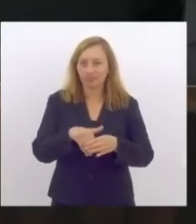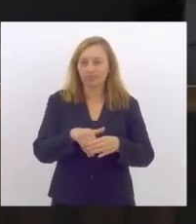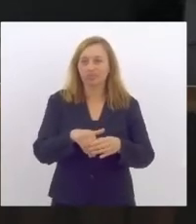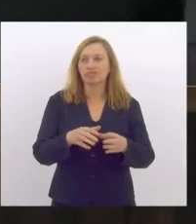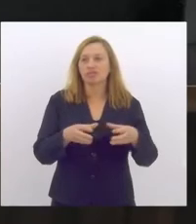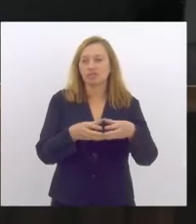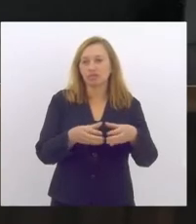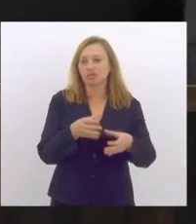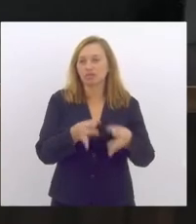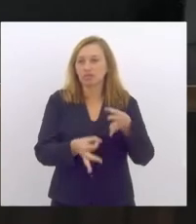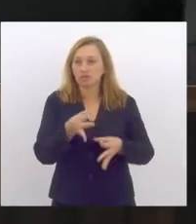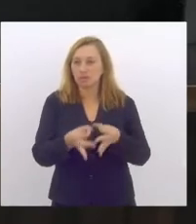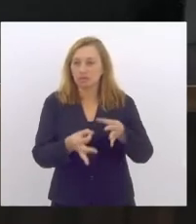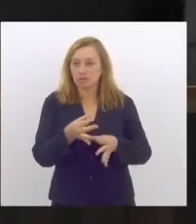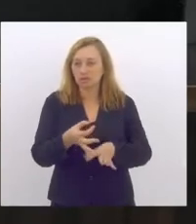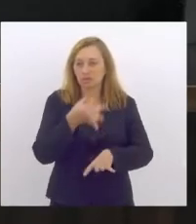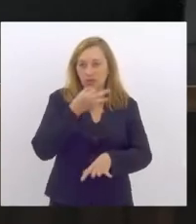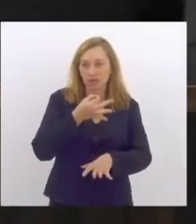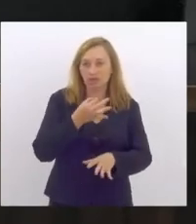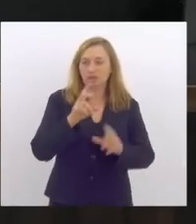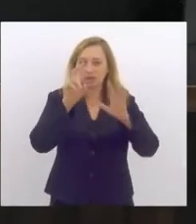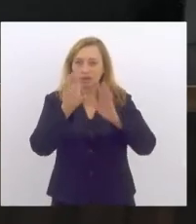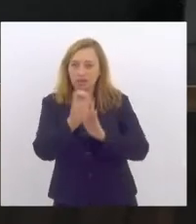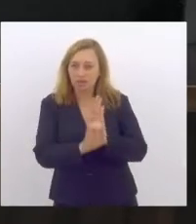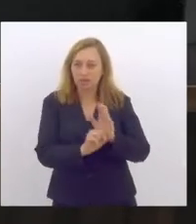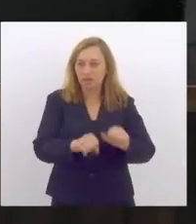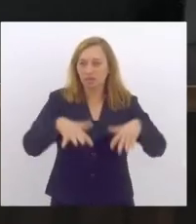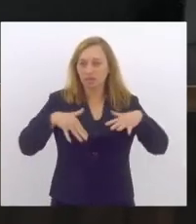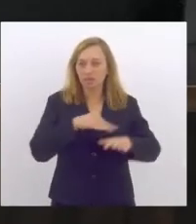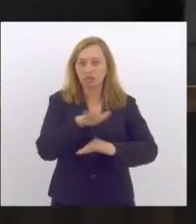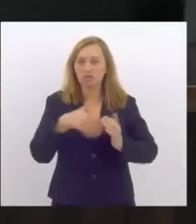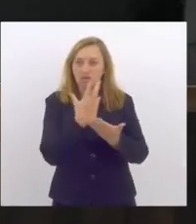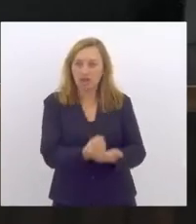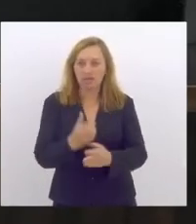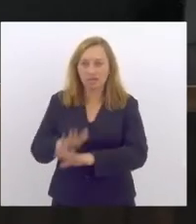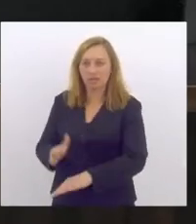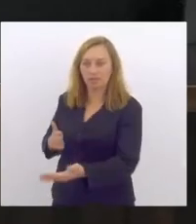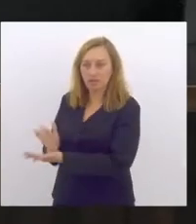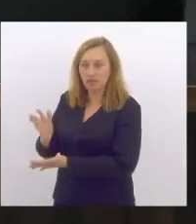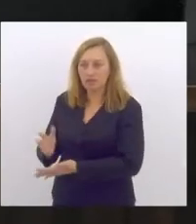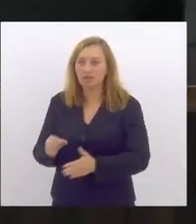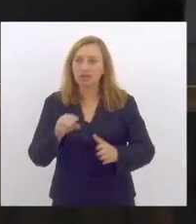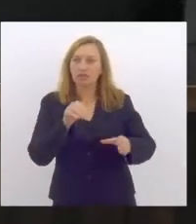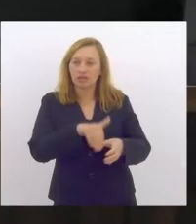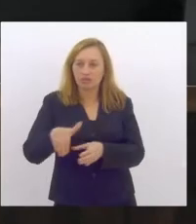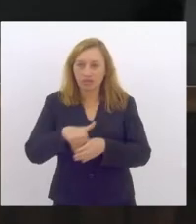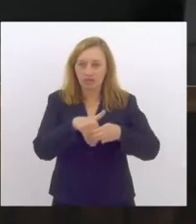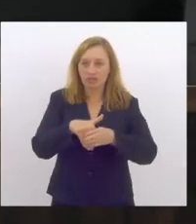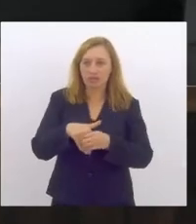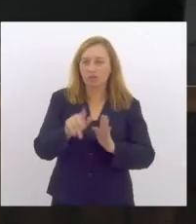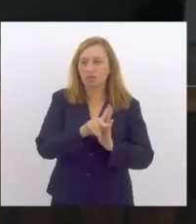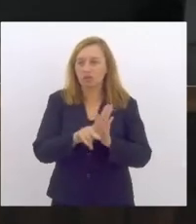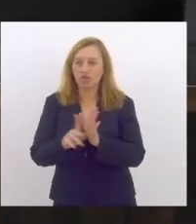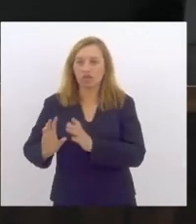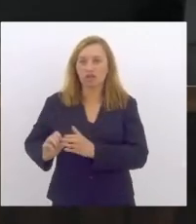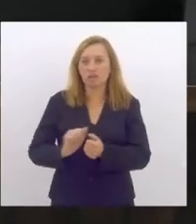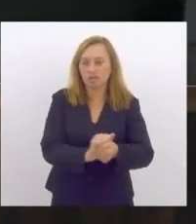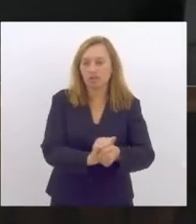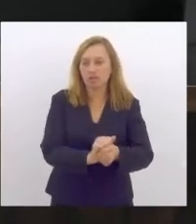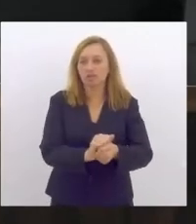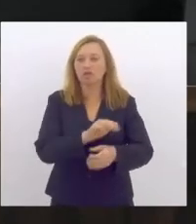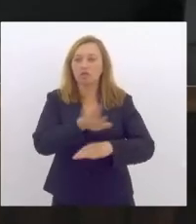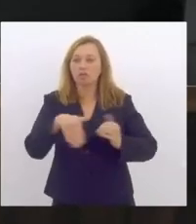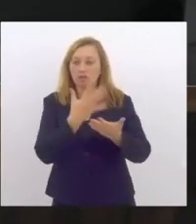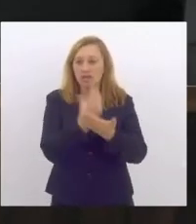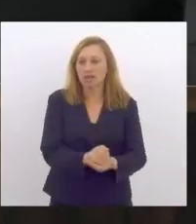da Comissão de Constituição e Justiça sobre as emendas de plenário. Senhores que aprovam, permaneçam como estão, aprovado. Em votação... Projeto assim emendado. Os senhores que